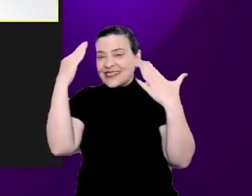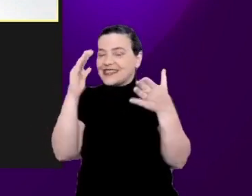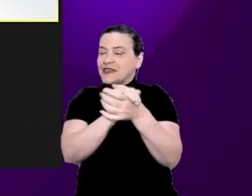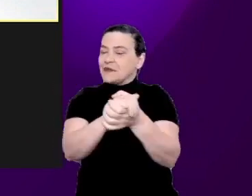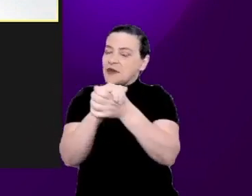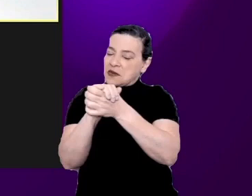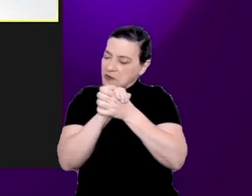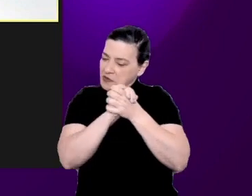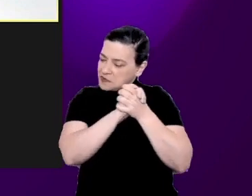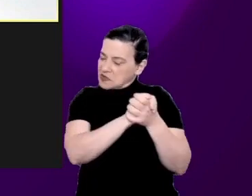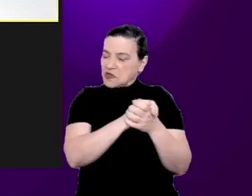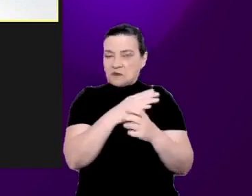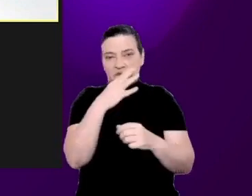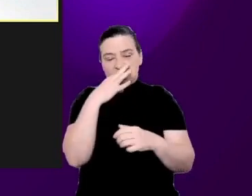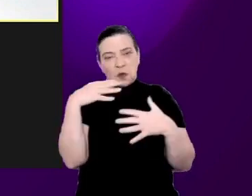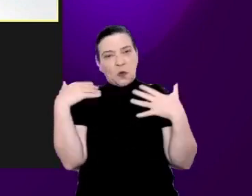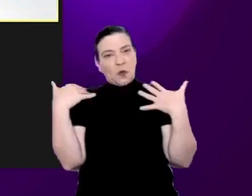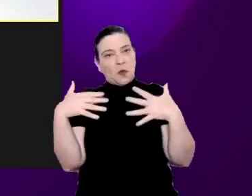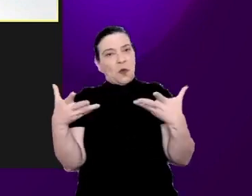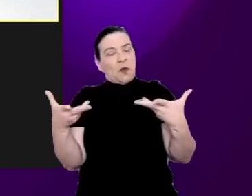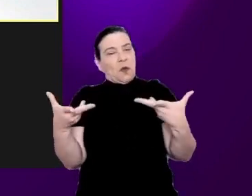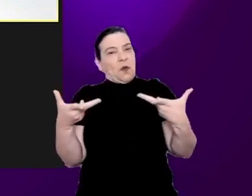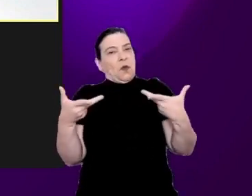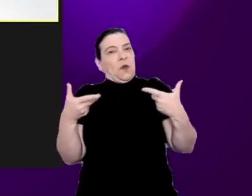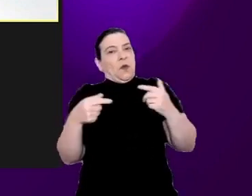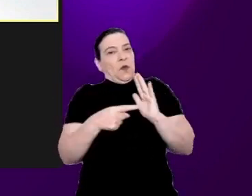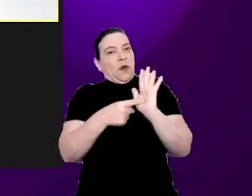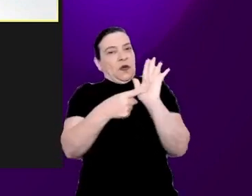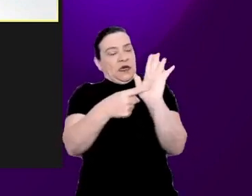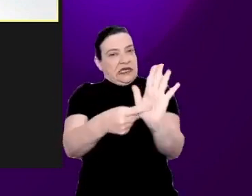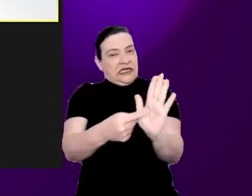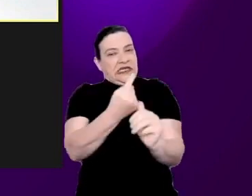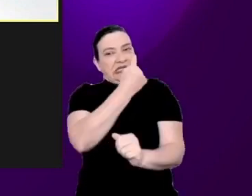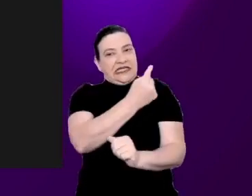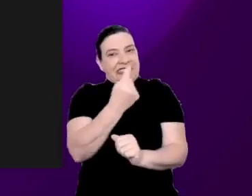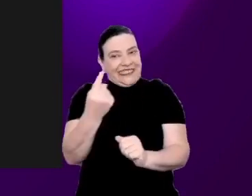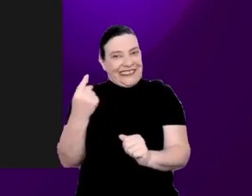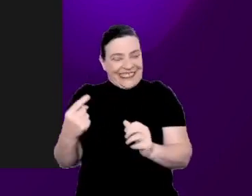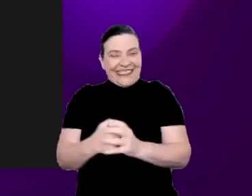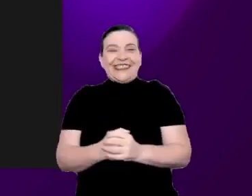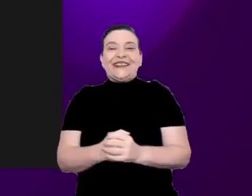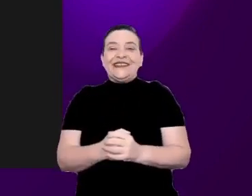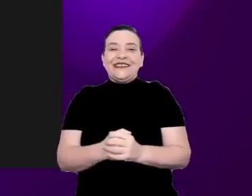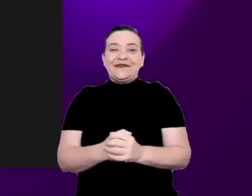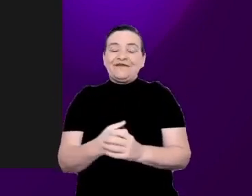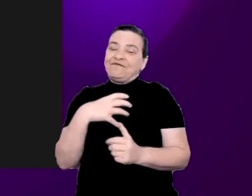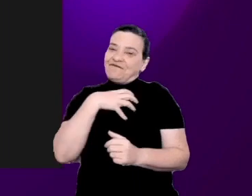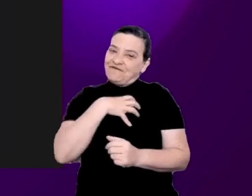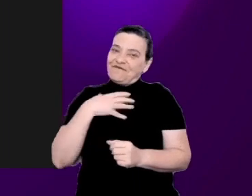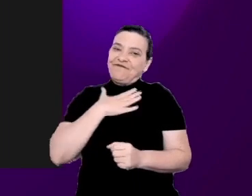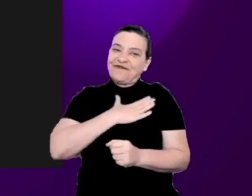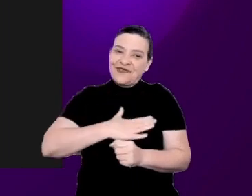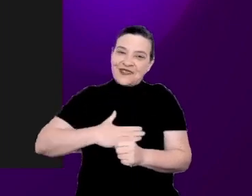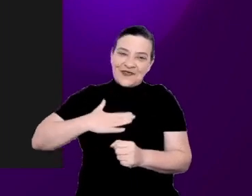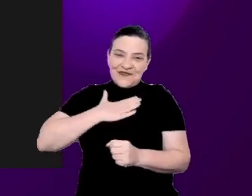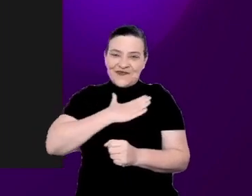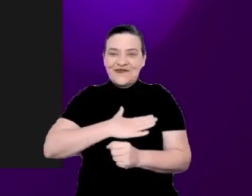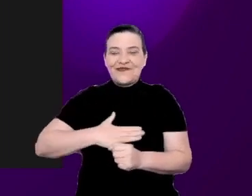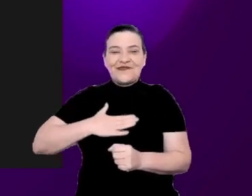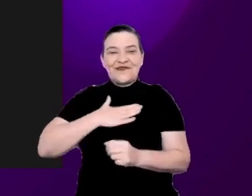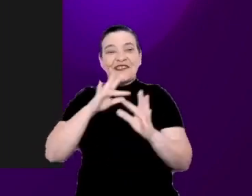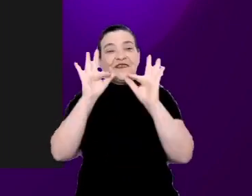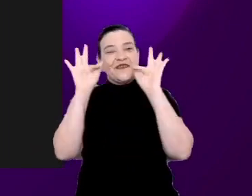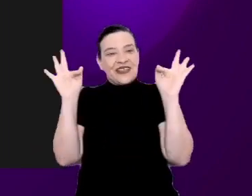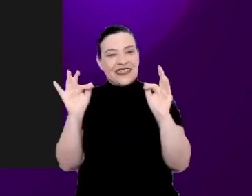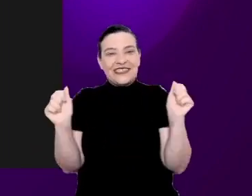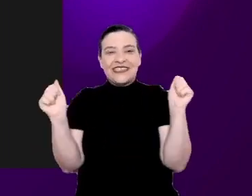parabenizar pelo altíssimo nível das apresentações de todas vocês. Eu fiquei muito contente, fico muito contente de poder